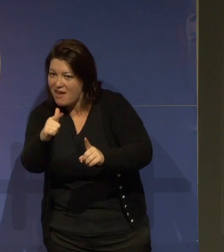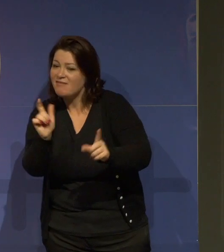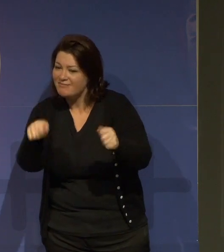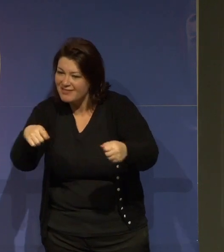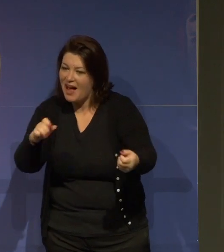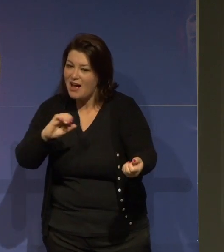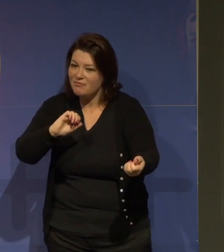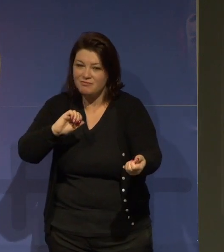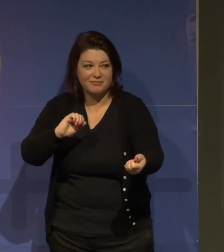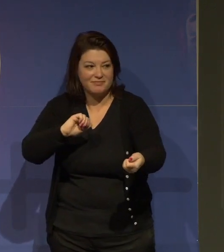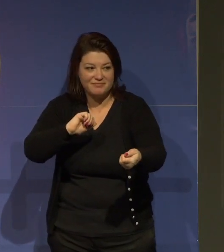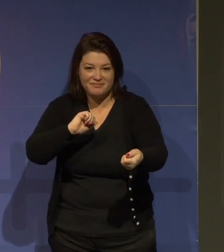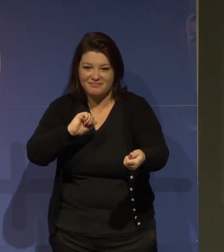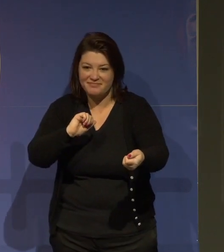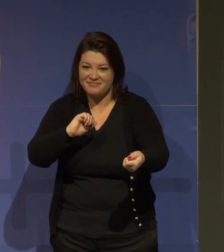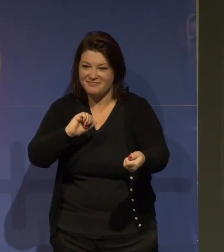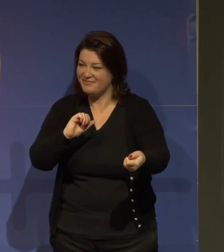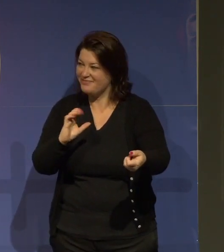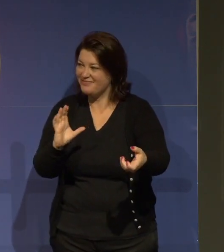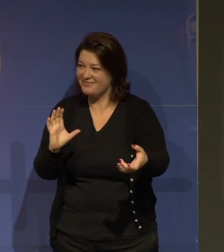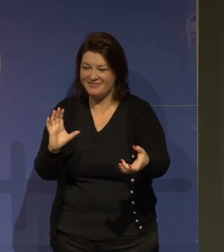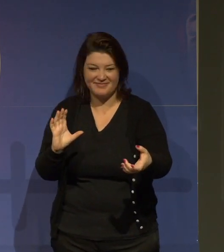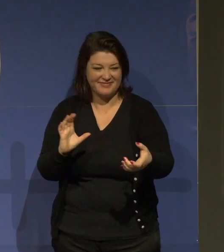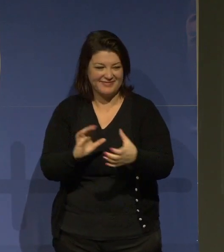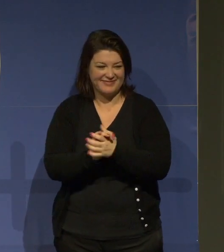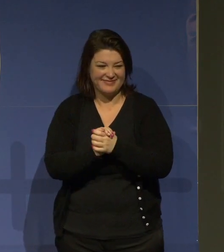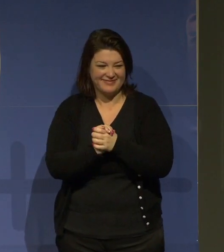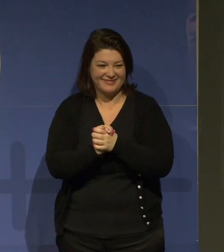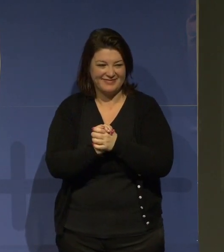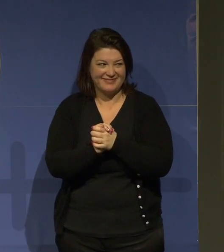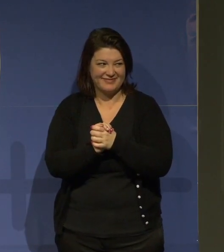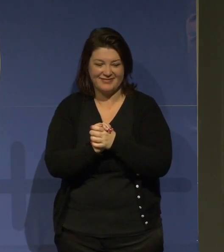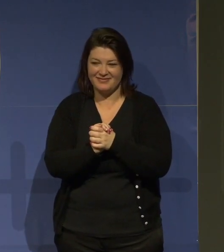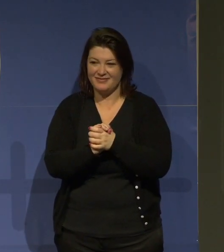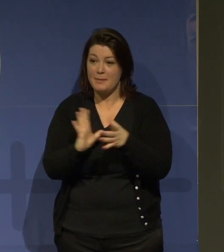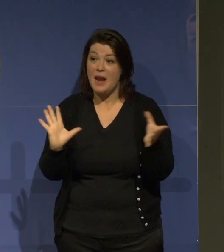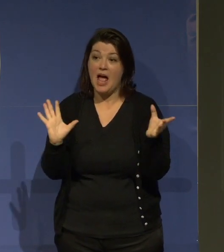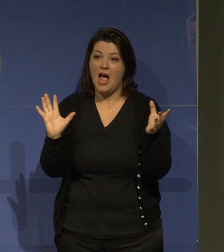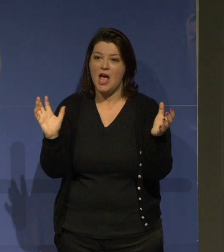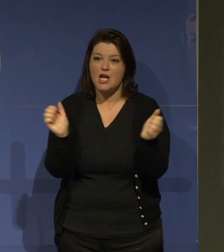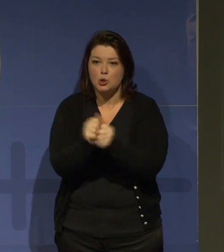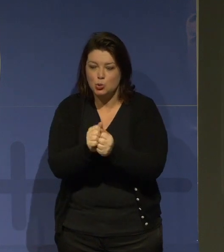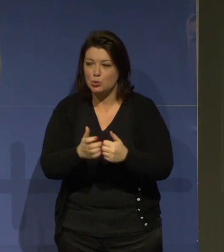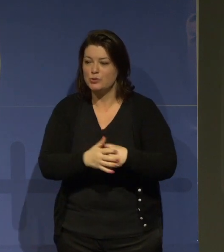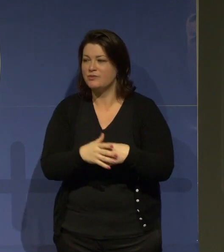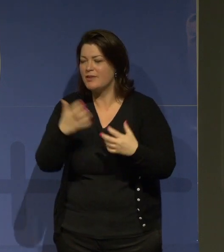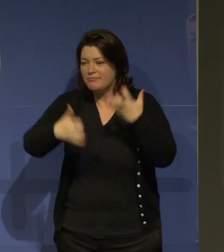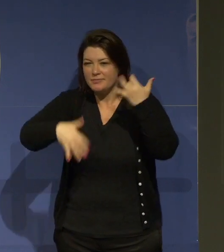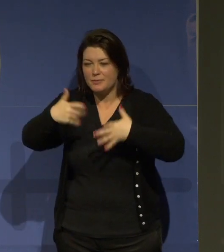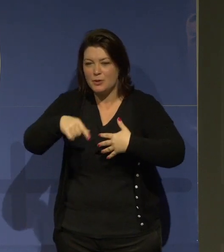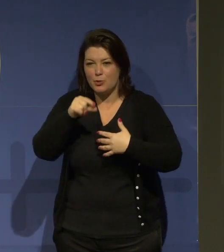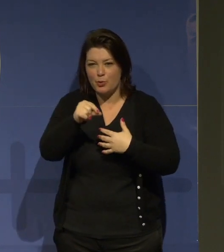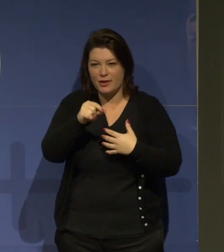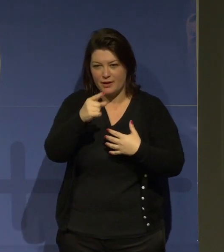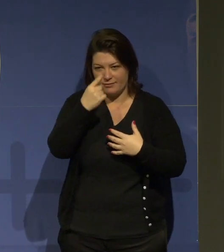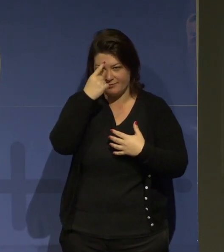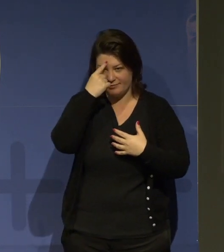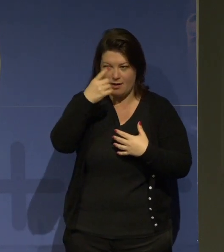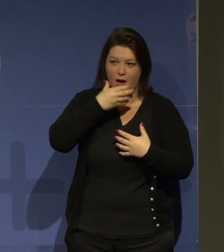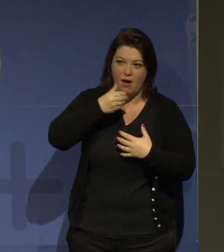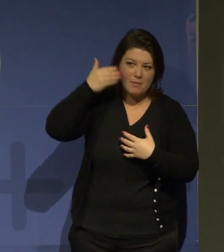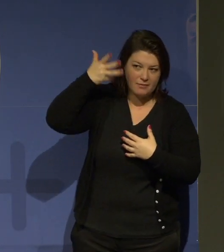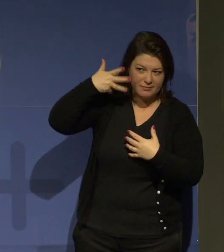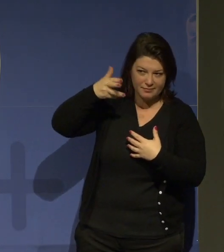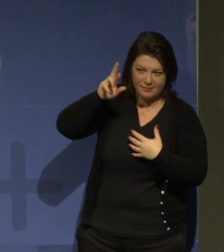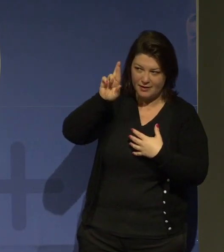digital. Vai lá. Please. O mestre de cerimônias. E aí, falando um pouquinho, né, o Ronaldo, né,